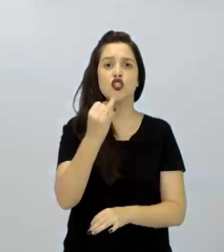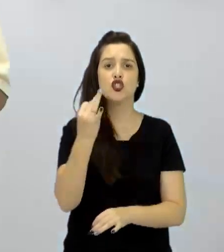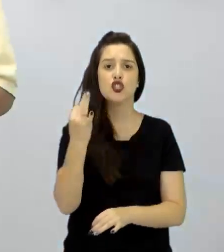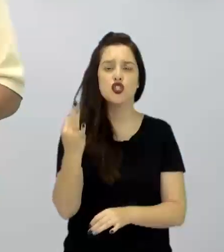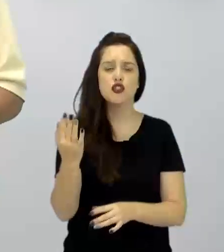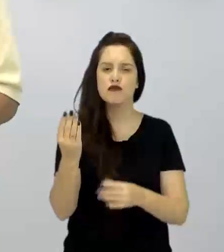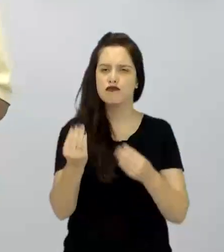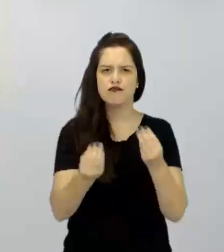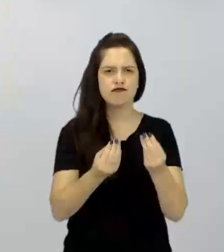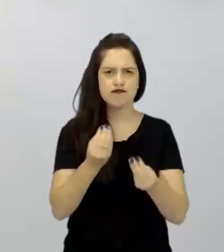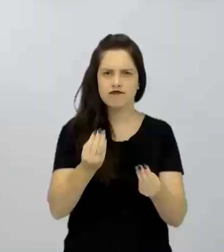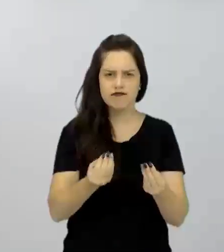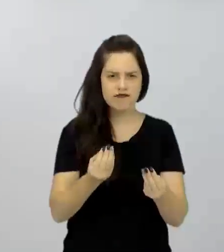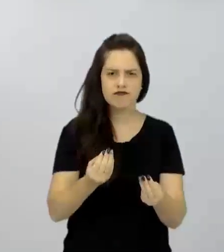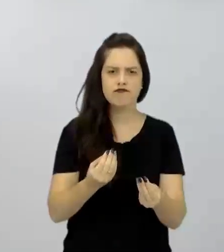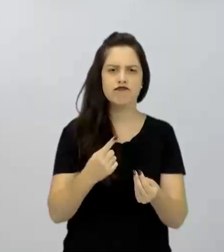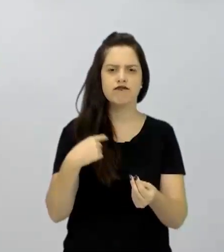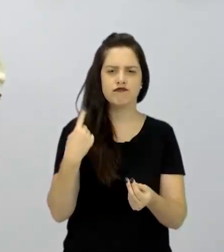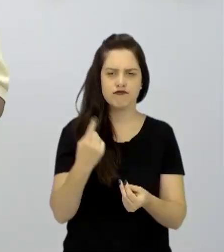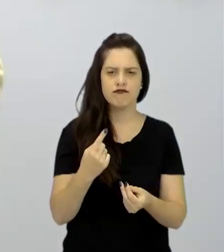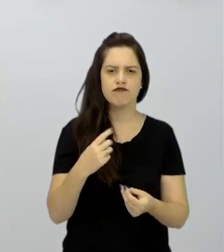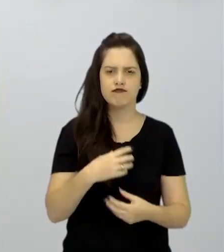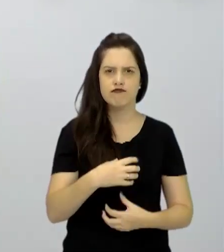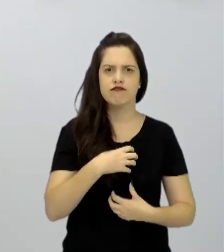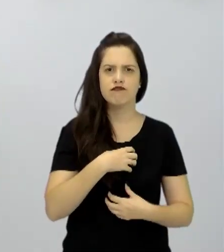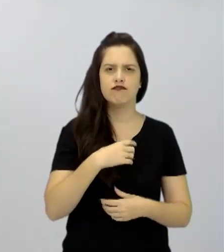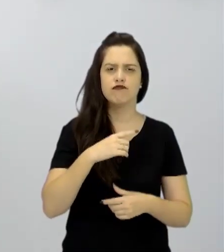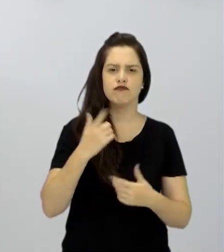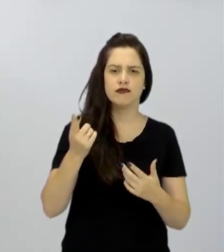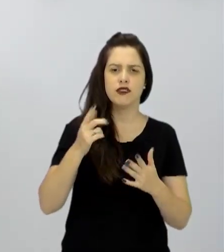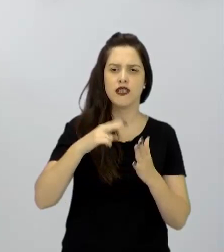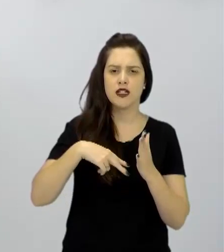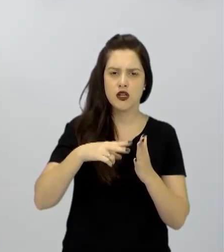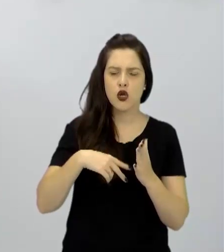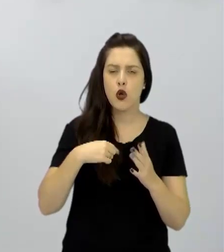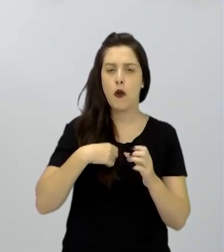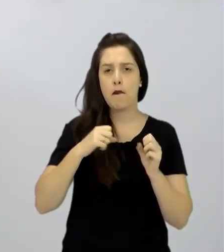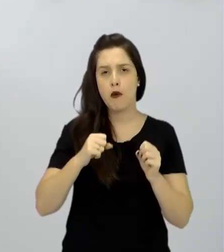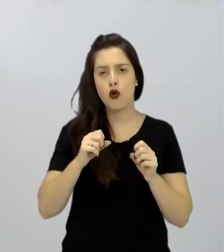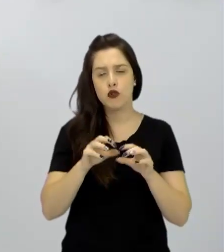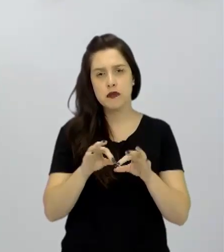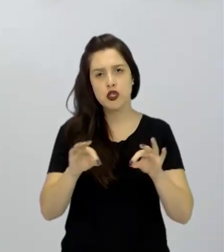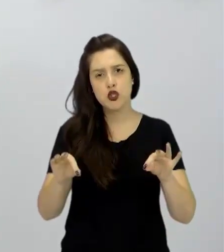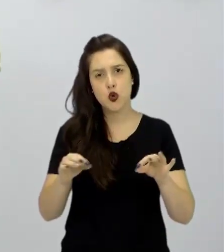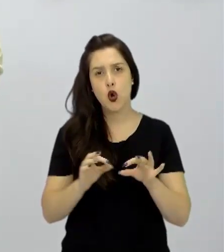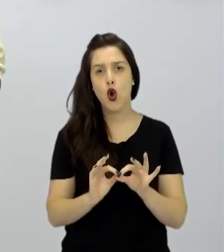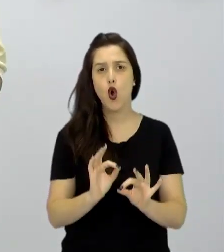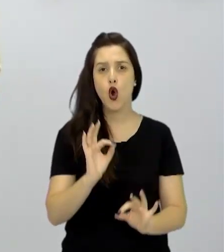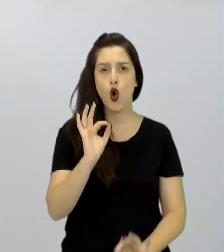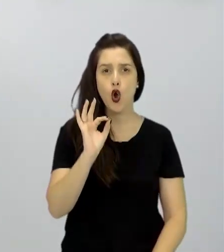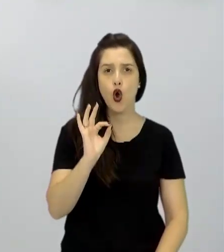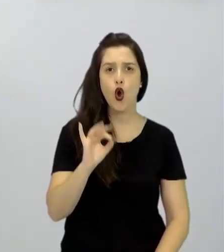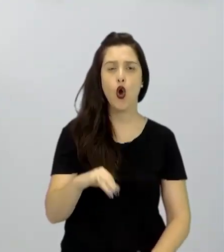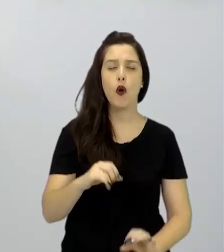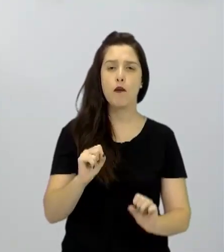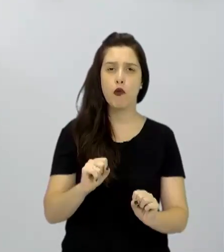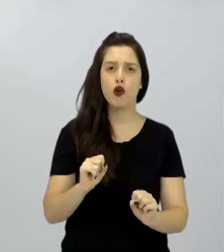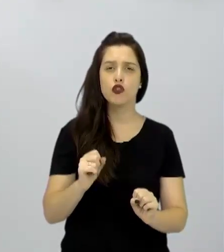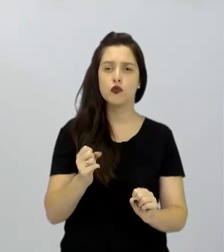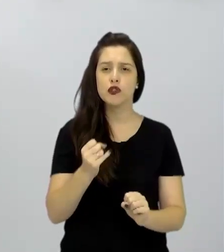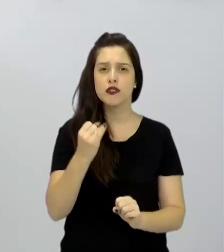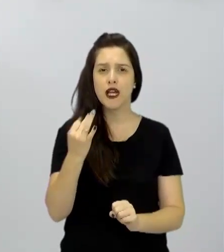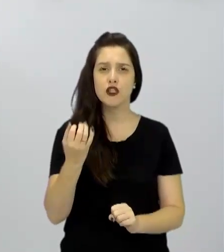ou medir, tá? Eu posso medir a temperatura, eu posso medir um comprimento, eu posso contar o número de pessoas,